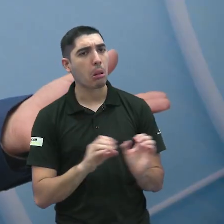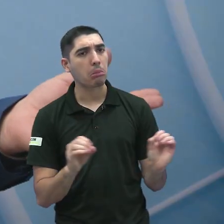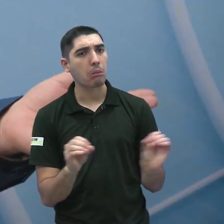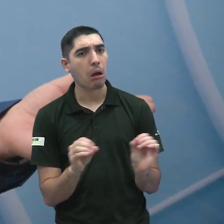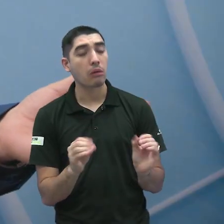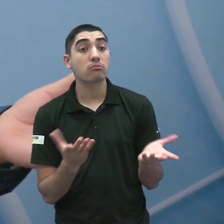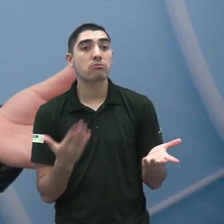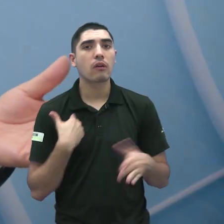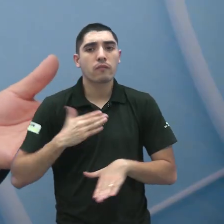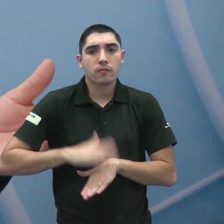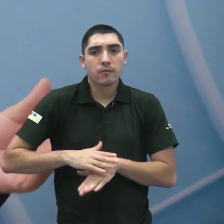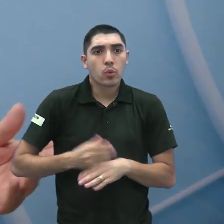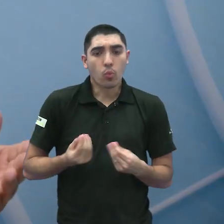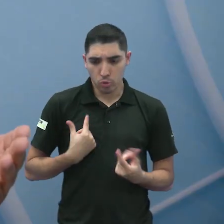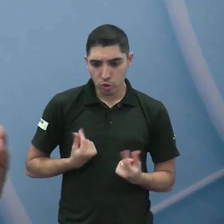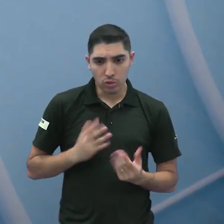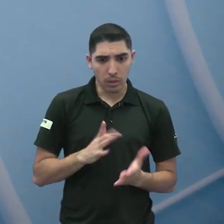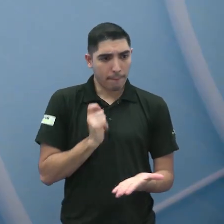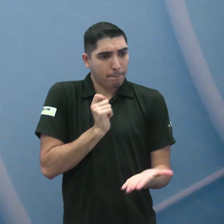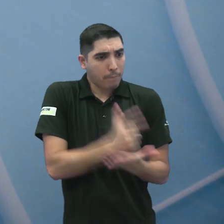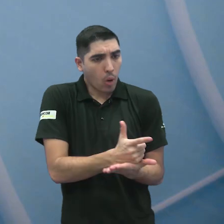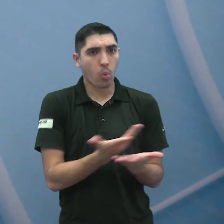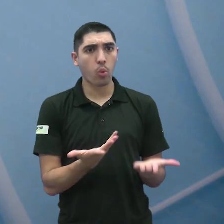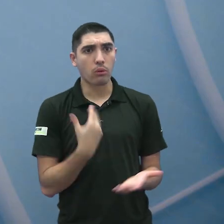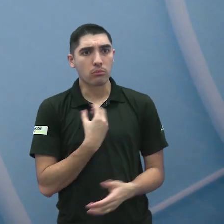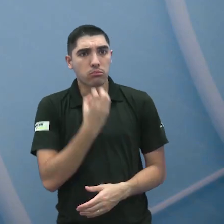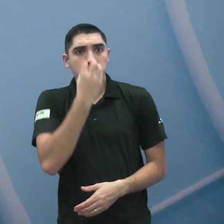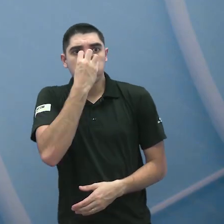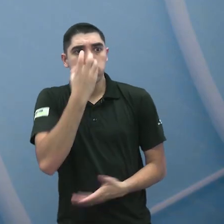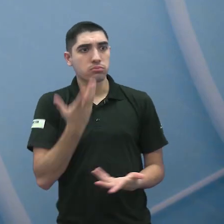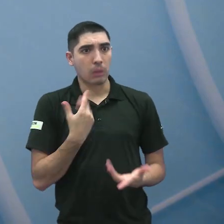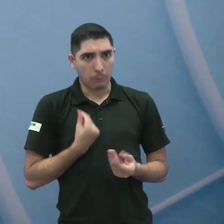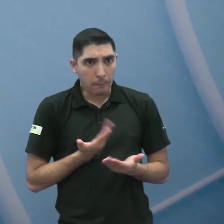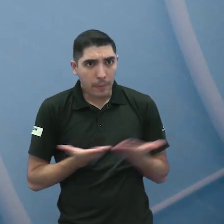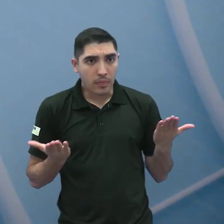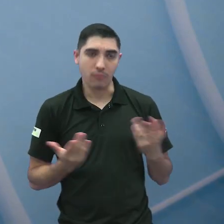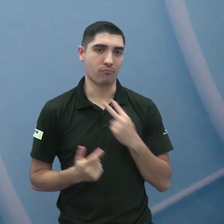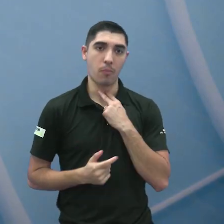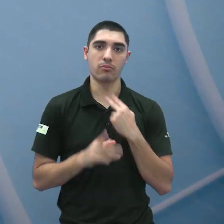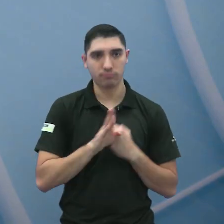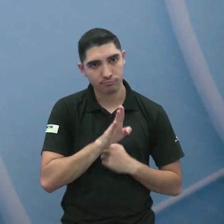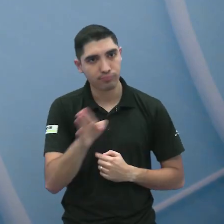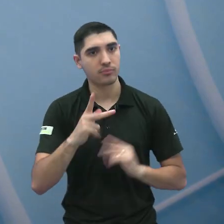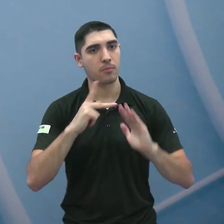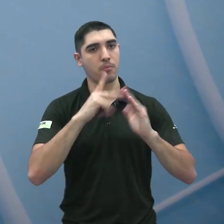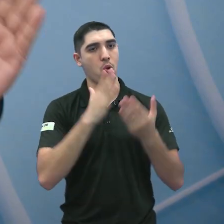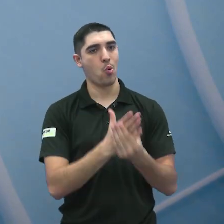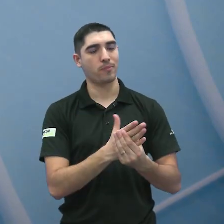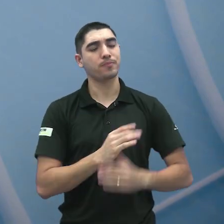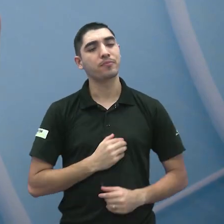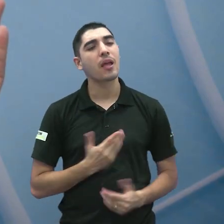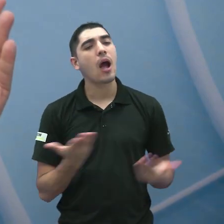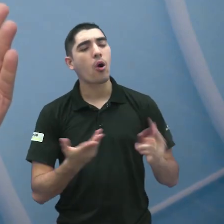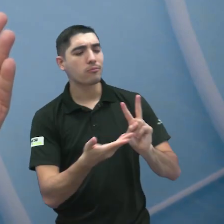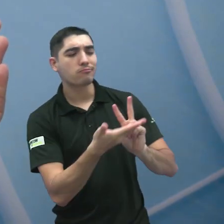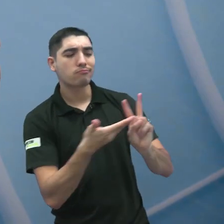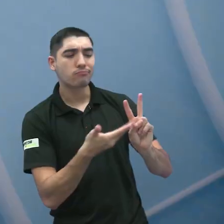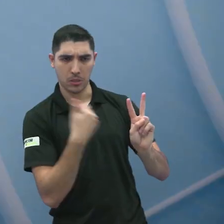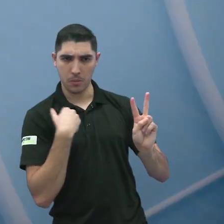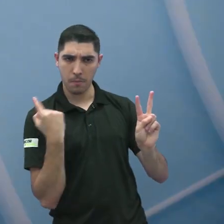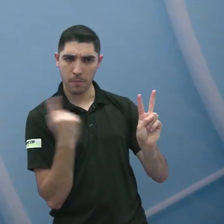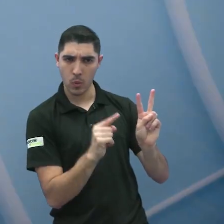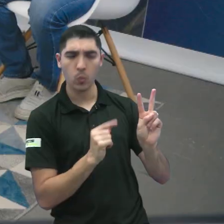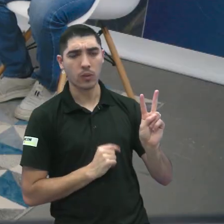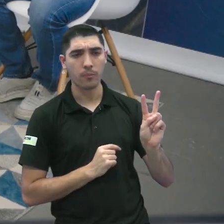é que faz? Né? Daí, essas dúvidas foram esclarecidas para a gente, muito importante. Olha só, eu quero perguntar para vocês dois.